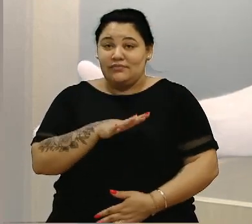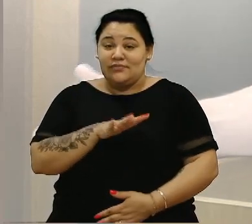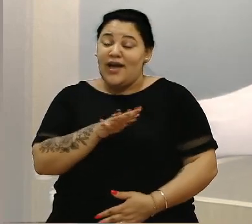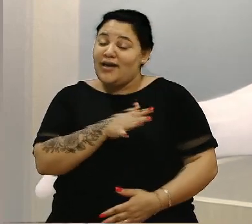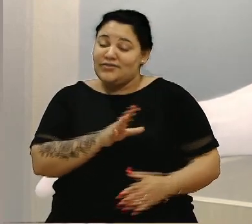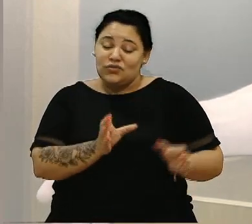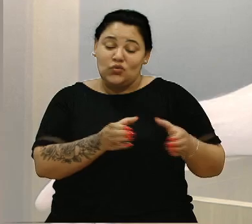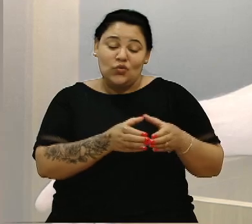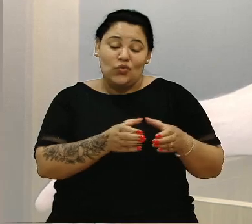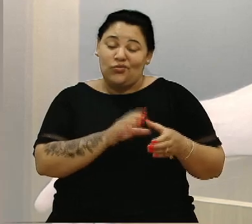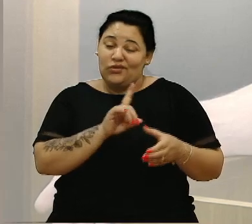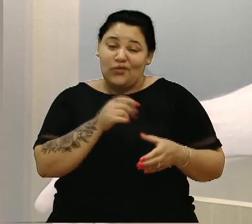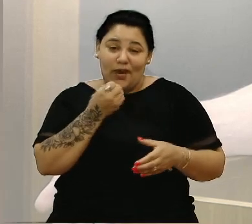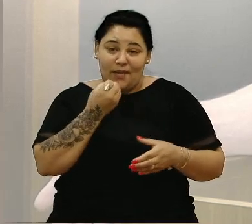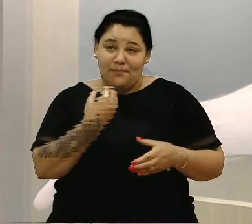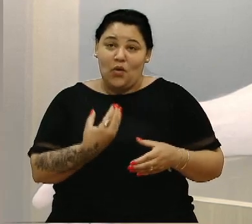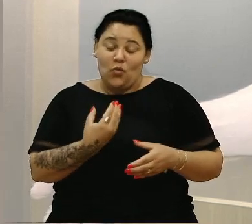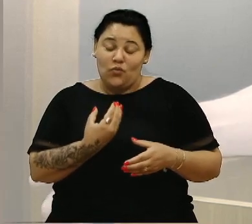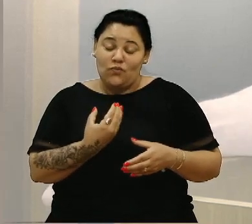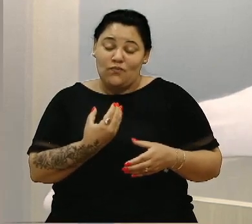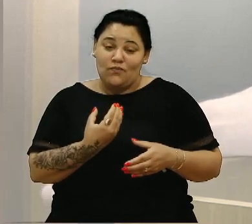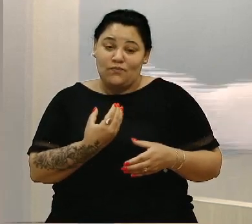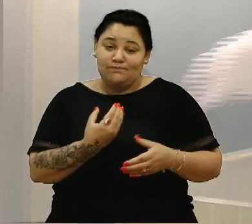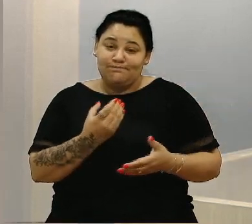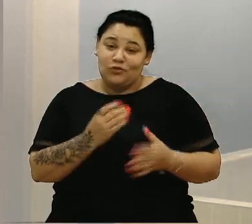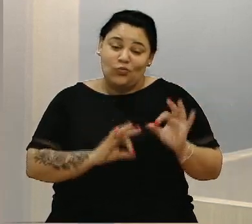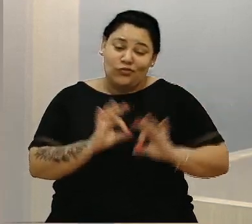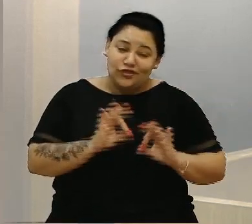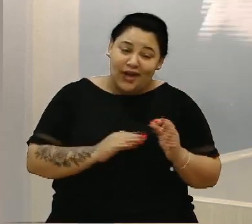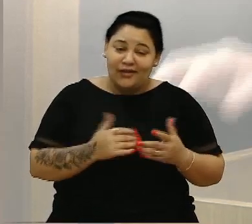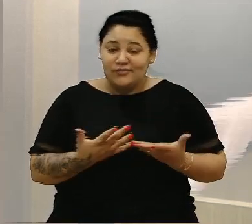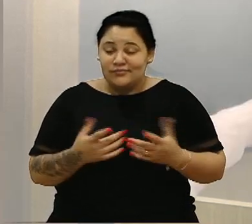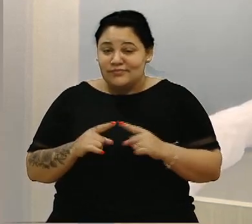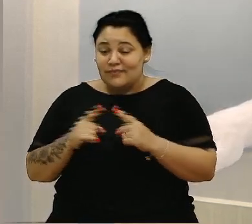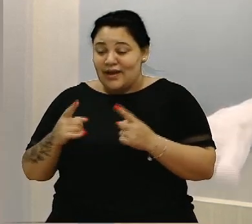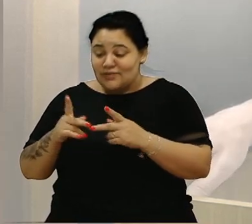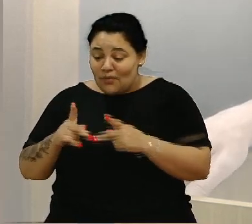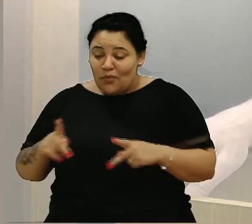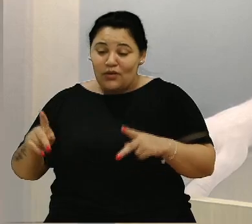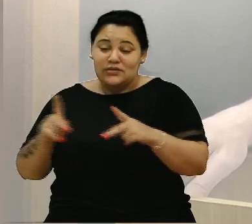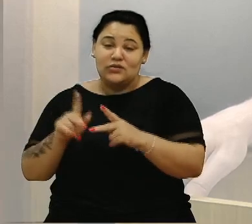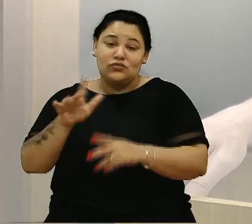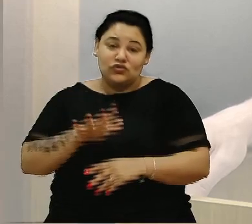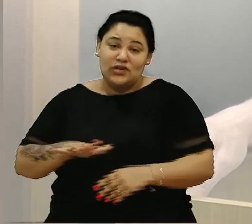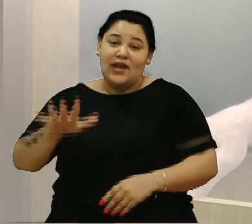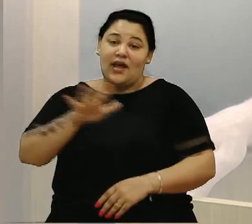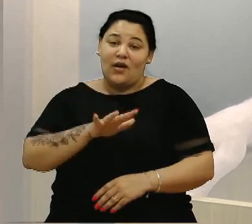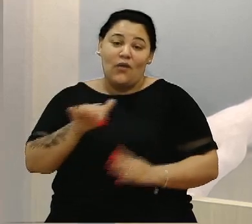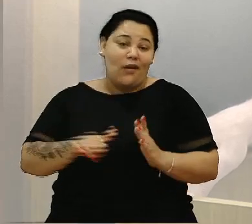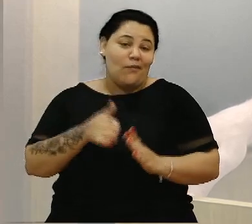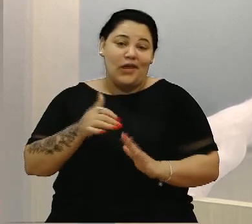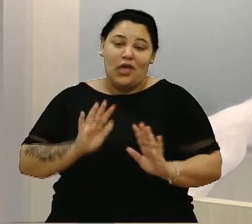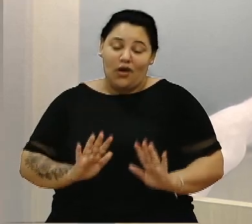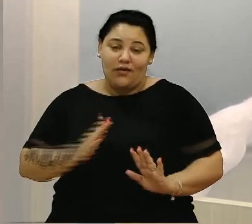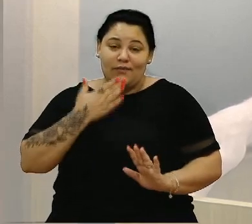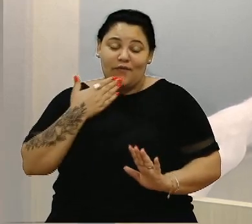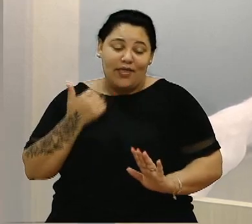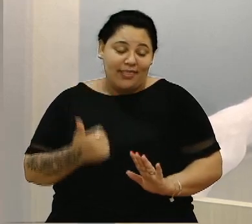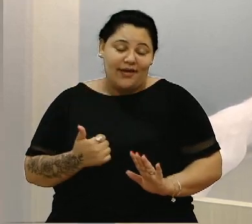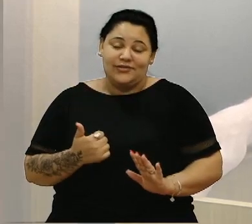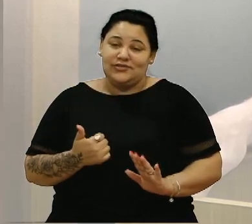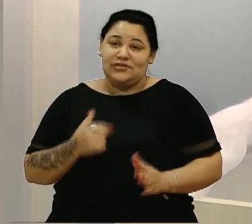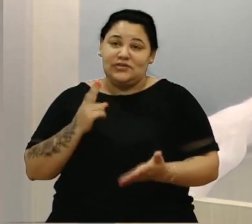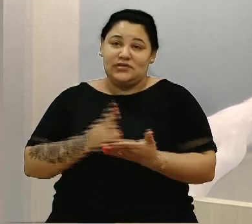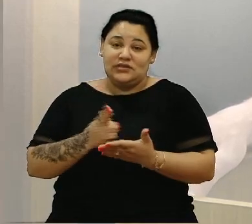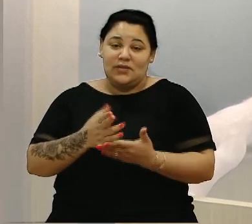por uma solução empregada, mas para a população como um todo, no geral, isso aí gera um benefício gigante. E sempre foi esse